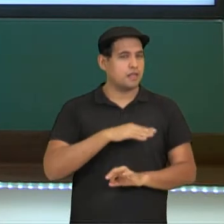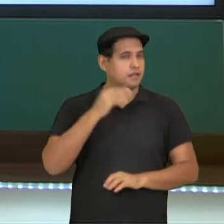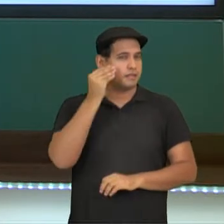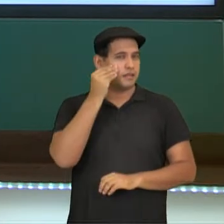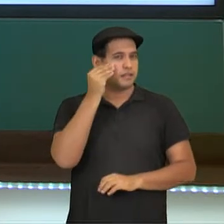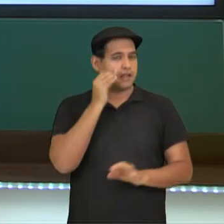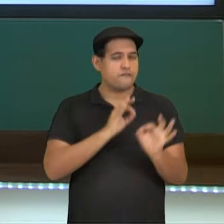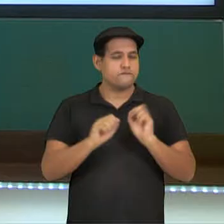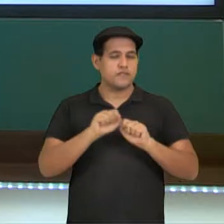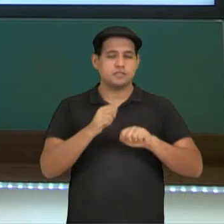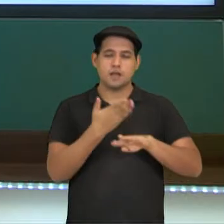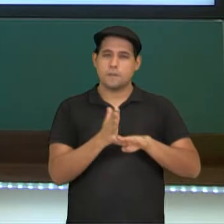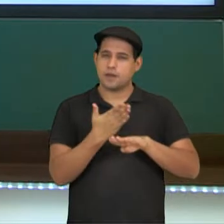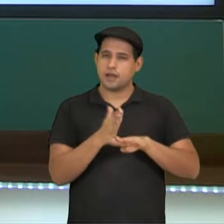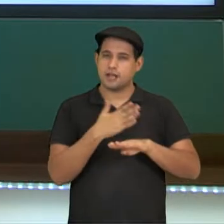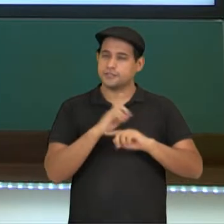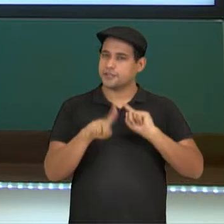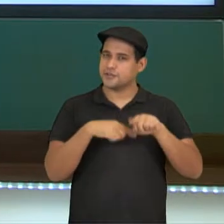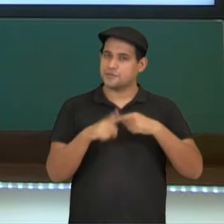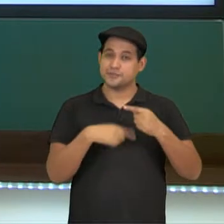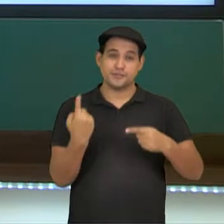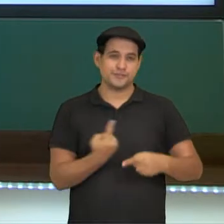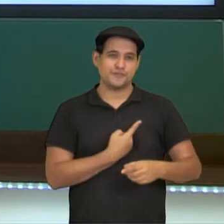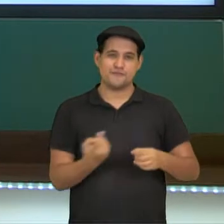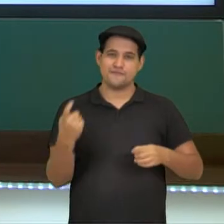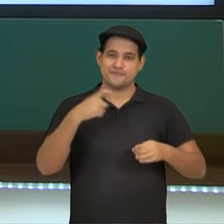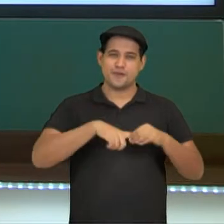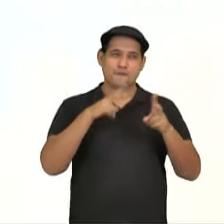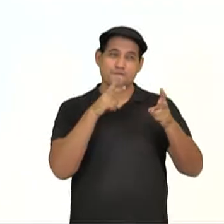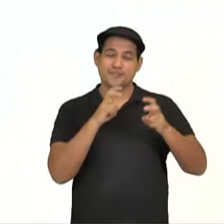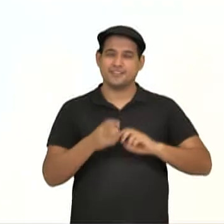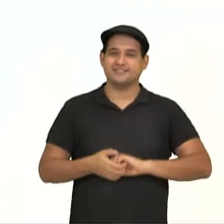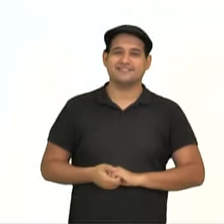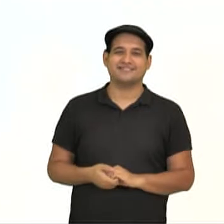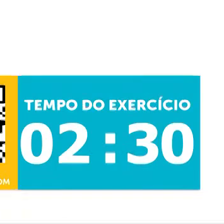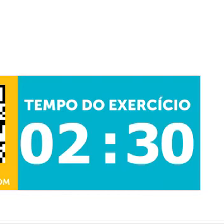tentarem realizar essa prática e daqui a pouco nós voltamos para ver como foi.